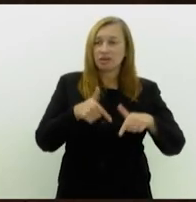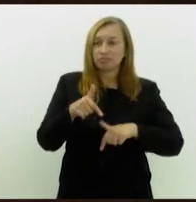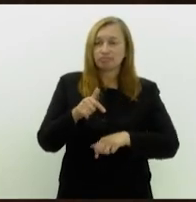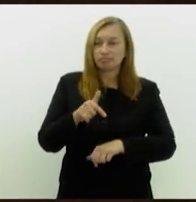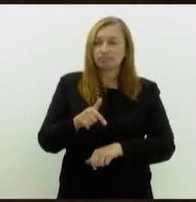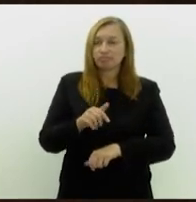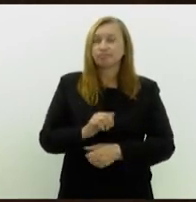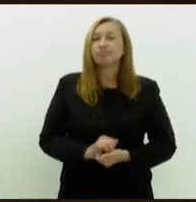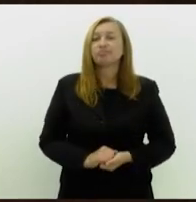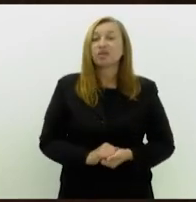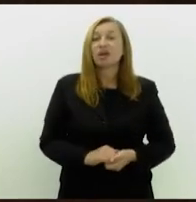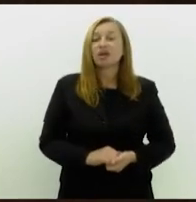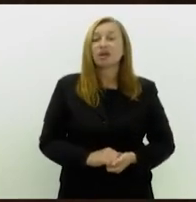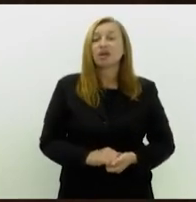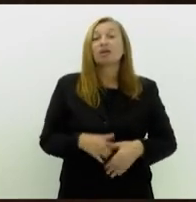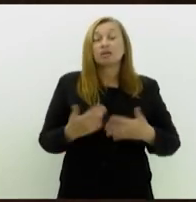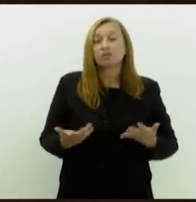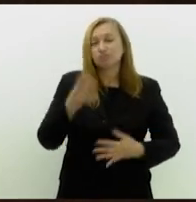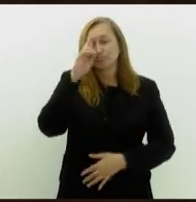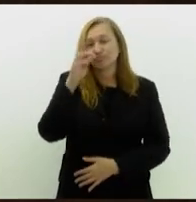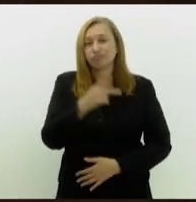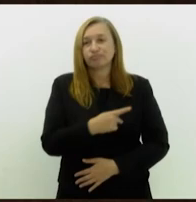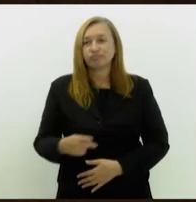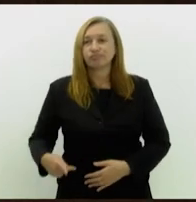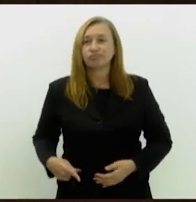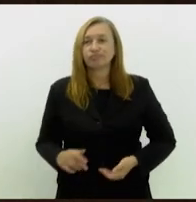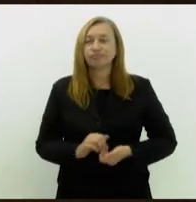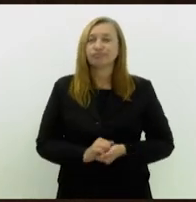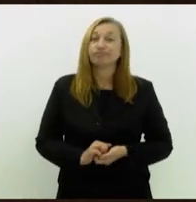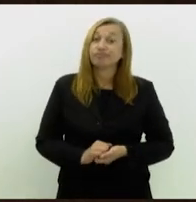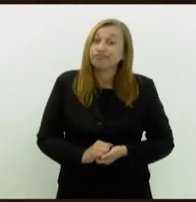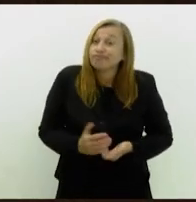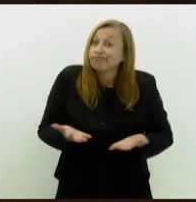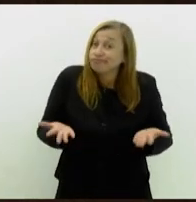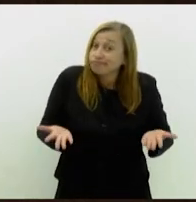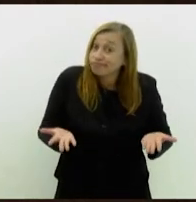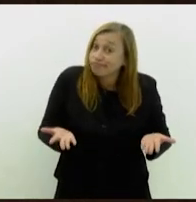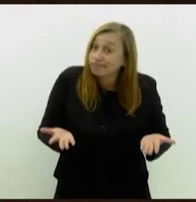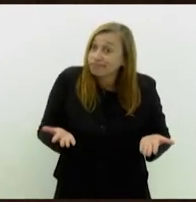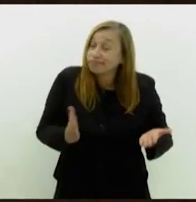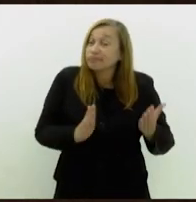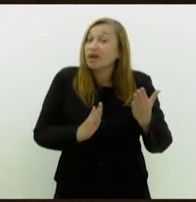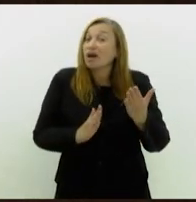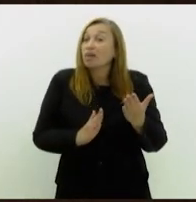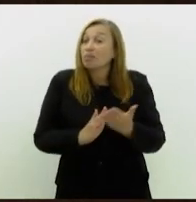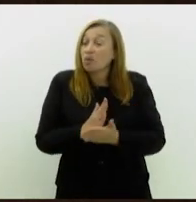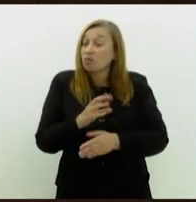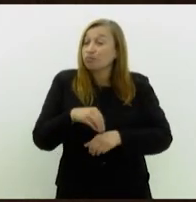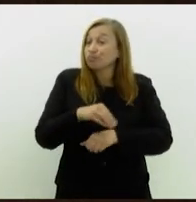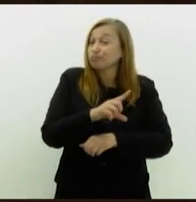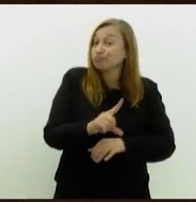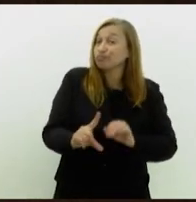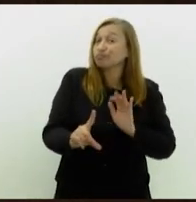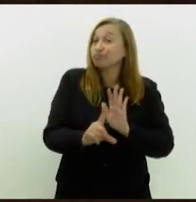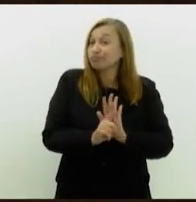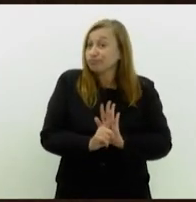aí senhora Presidente estamos aqui aprovando uma indicação